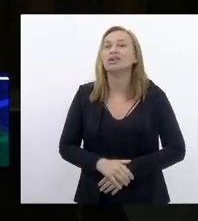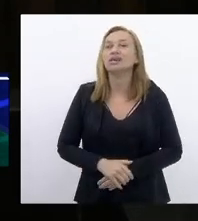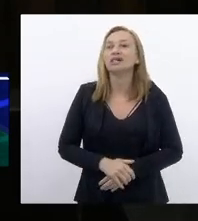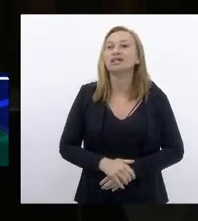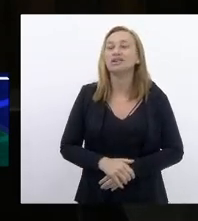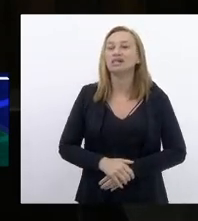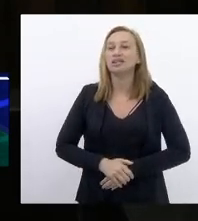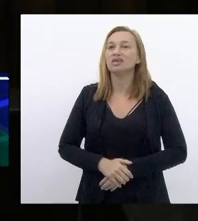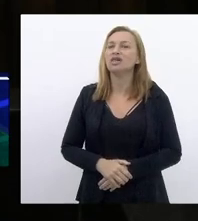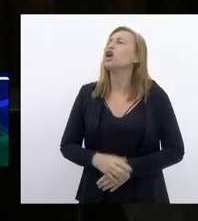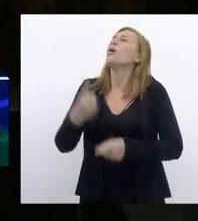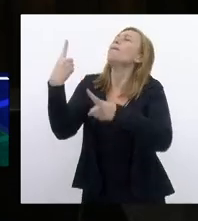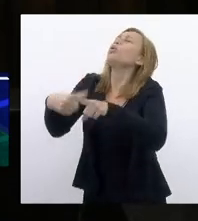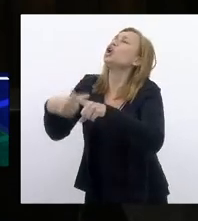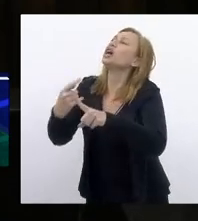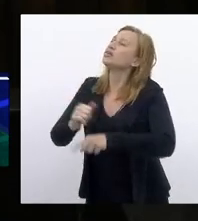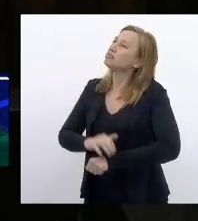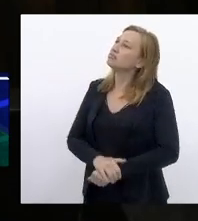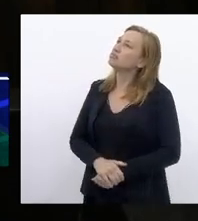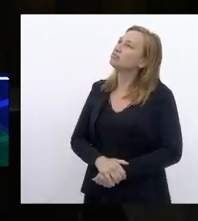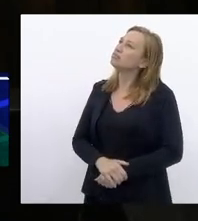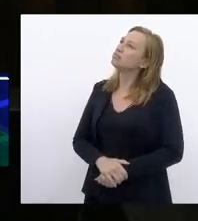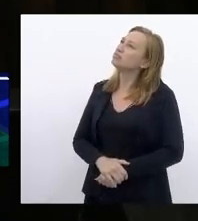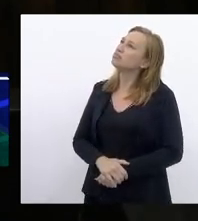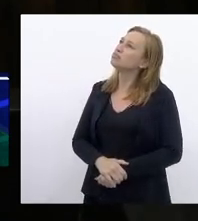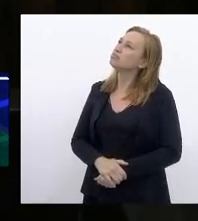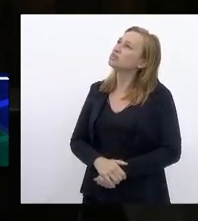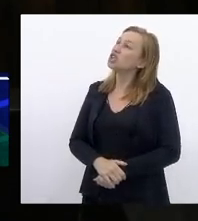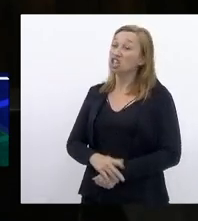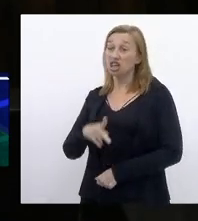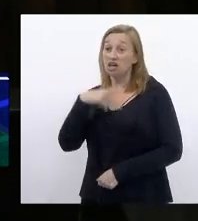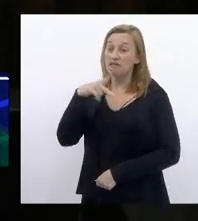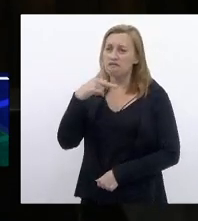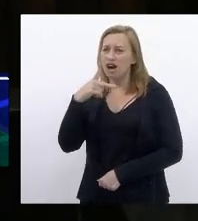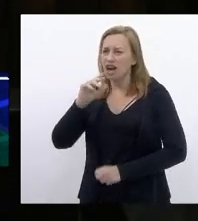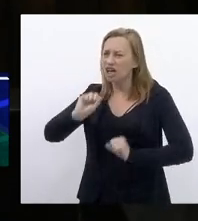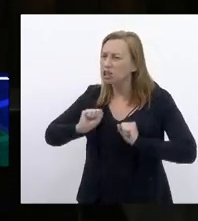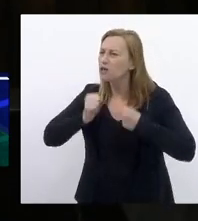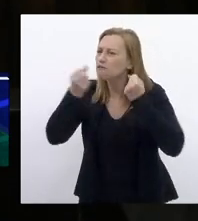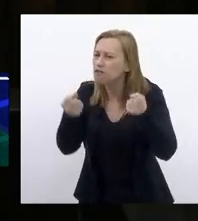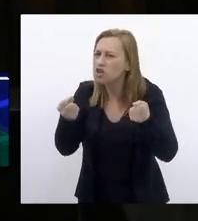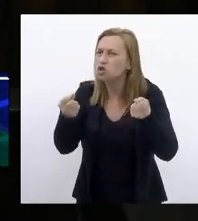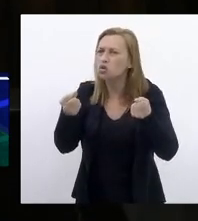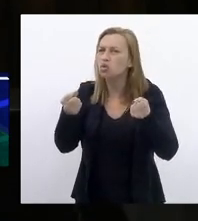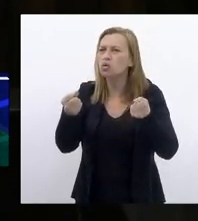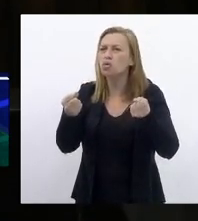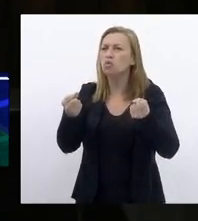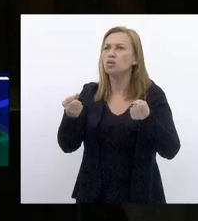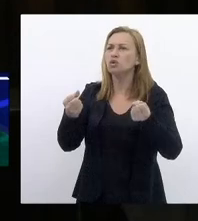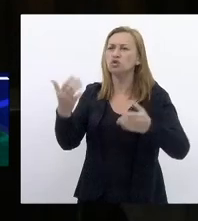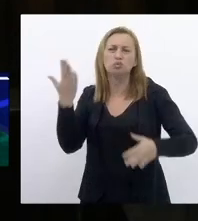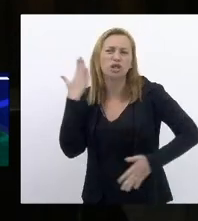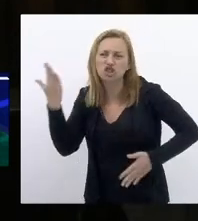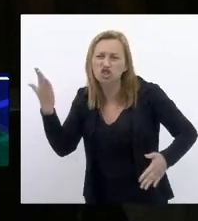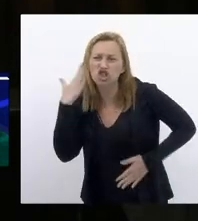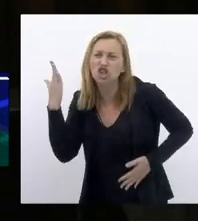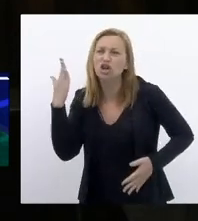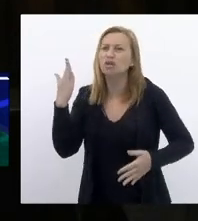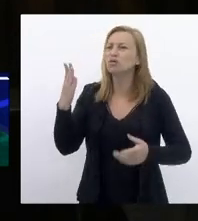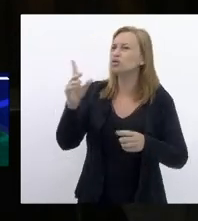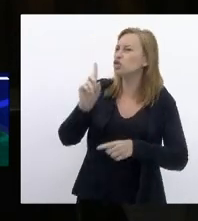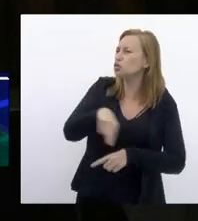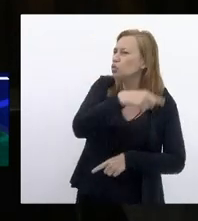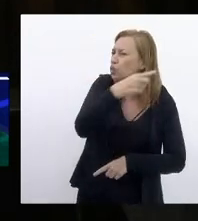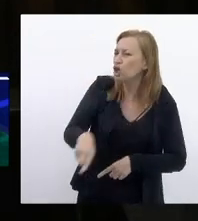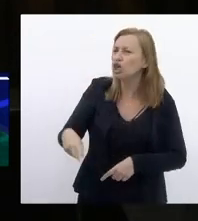deputada Renata Souza, por que Vossa Excelência, que se diz defensora dos marginalizados, dos excluídos,